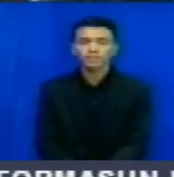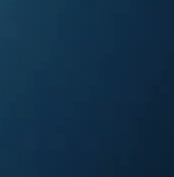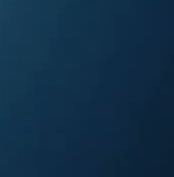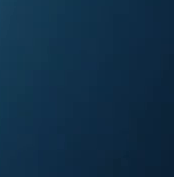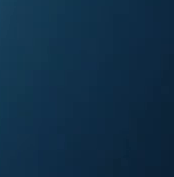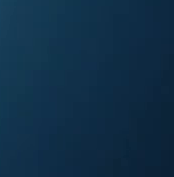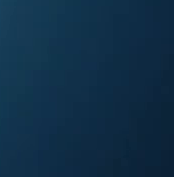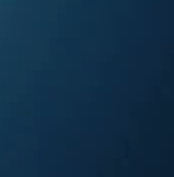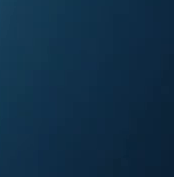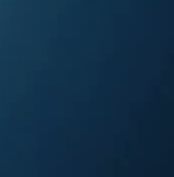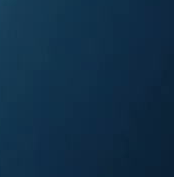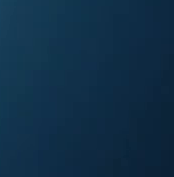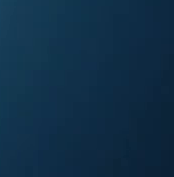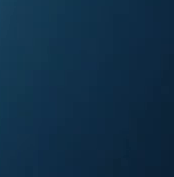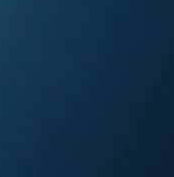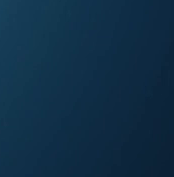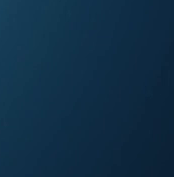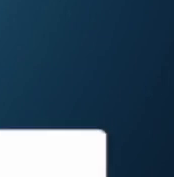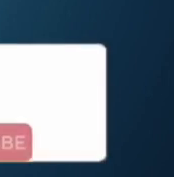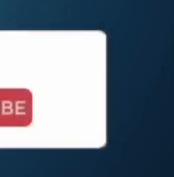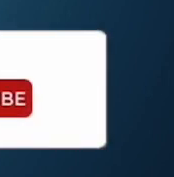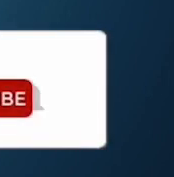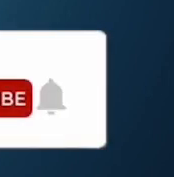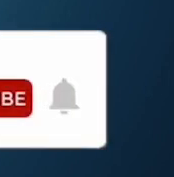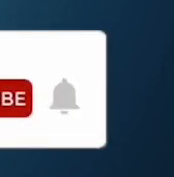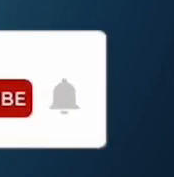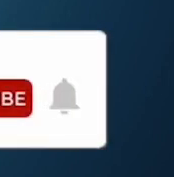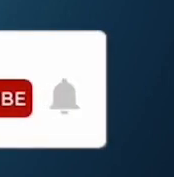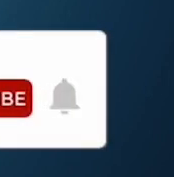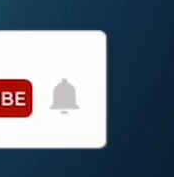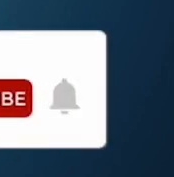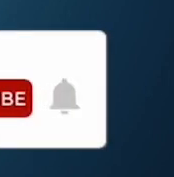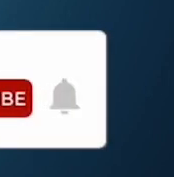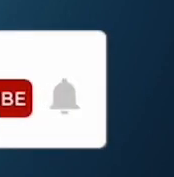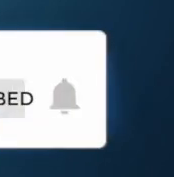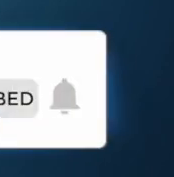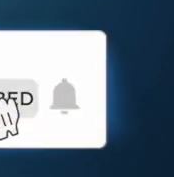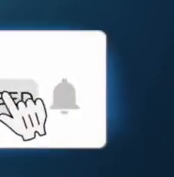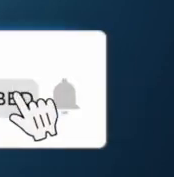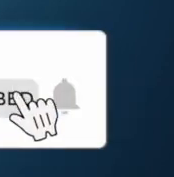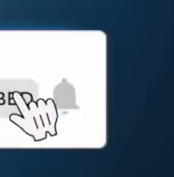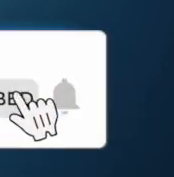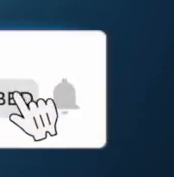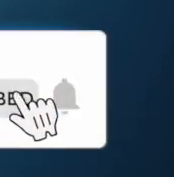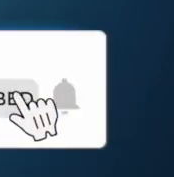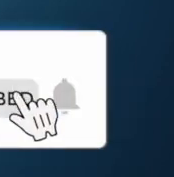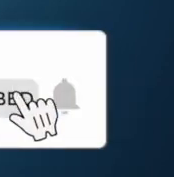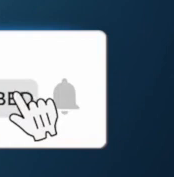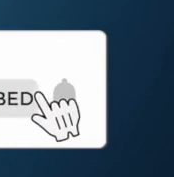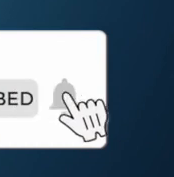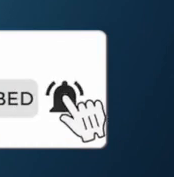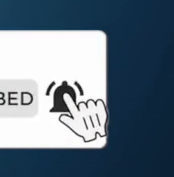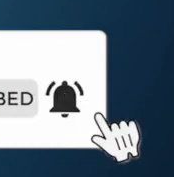RTTLI. Atu retang informação factuais no atuais, queta haluha inscreva e ha canal